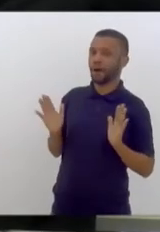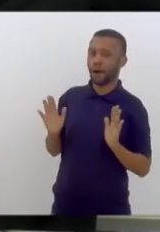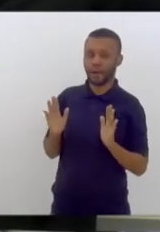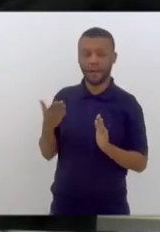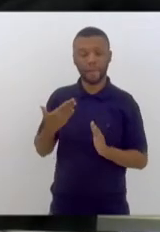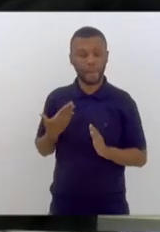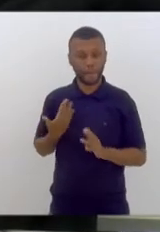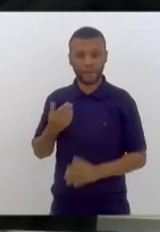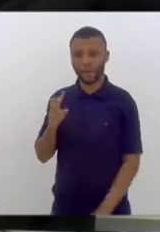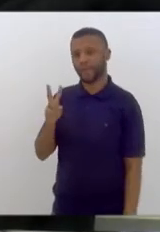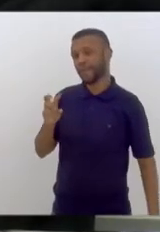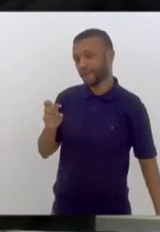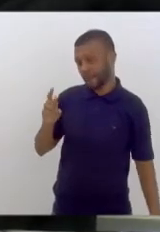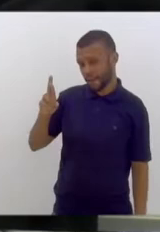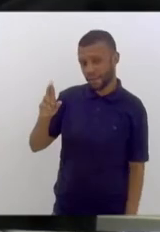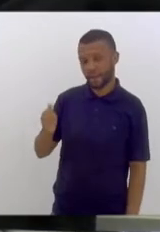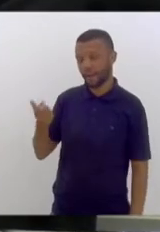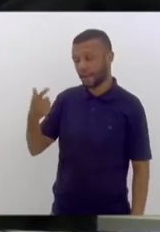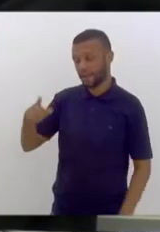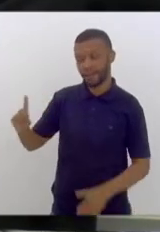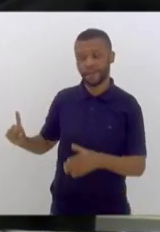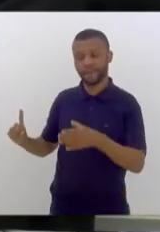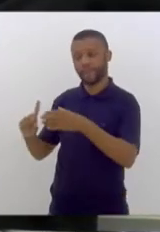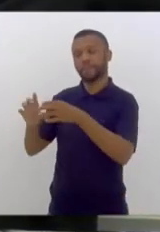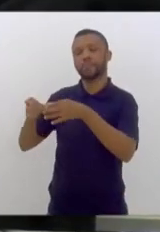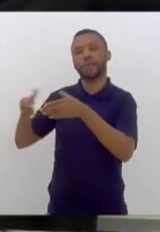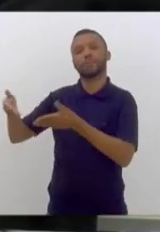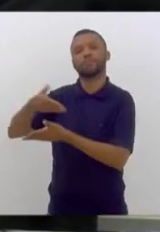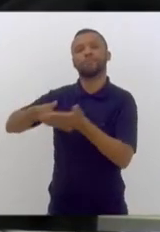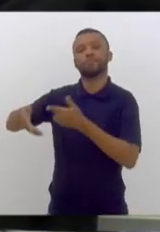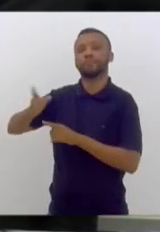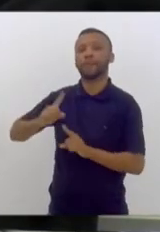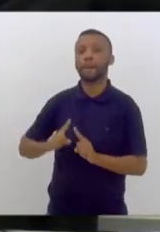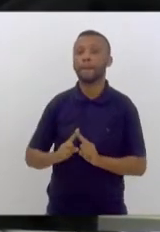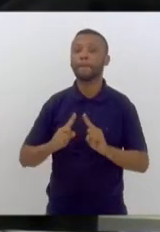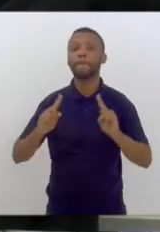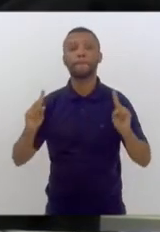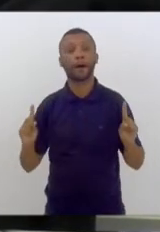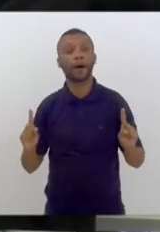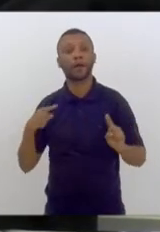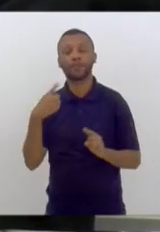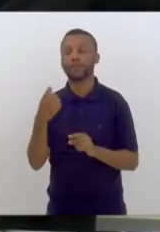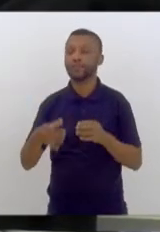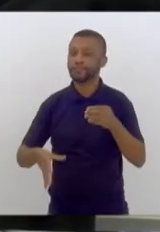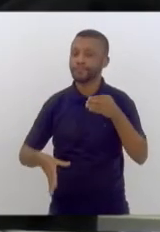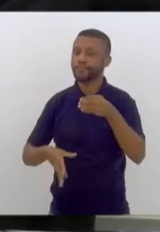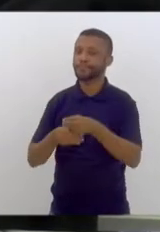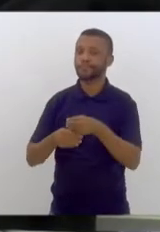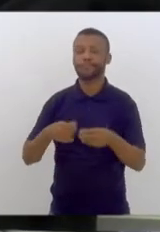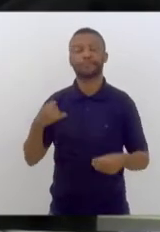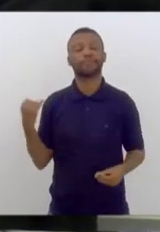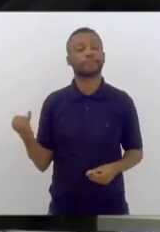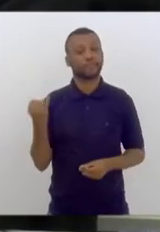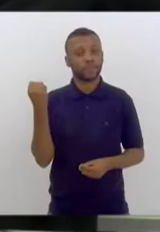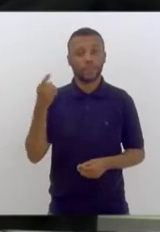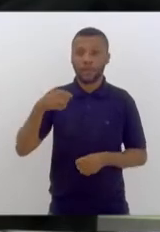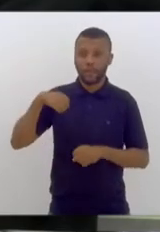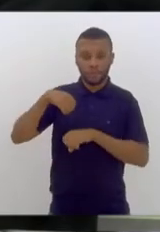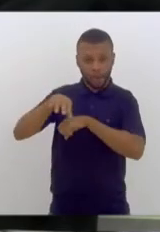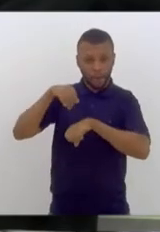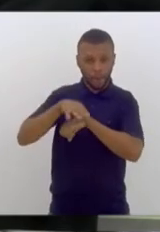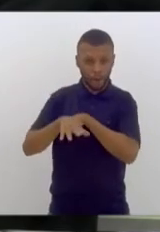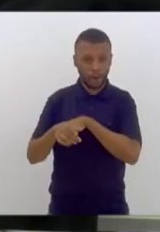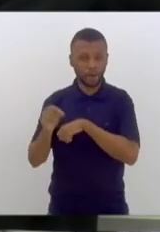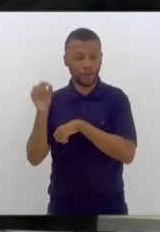Vera Arias, que está aqui presente, fez parte. Mas eu reiteraria o que a Ana